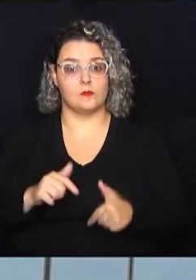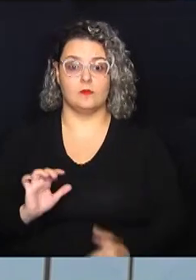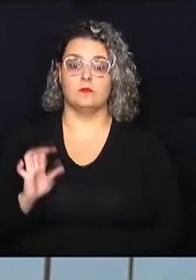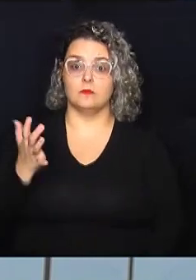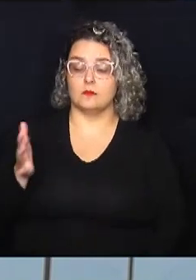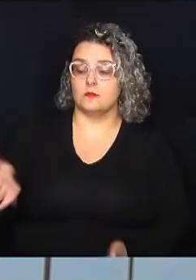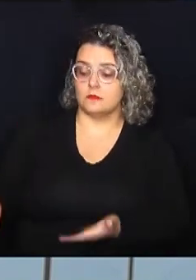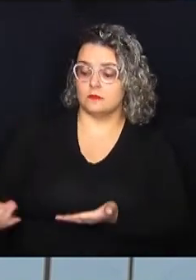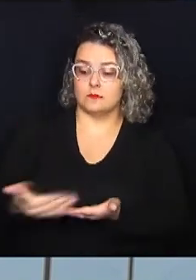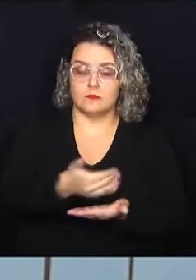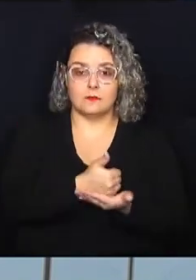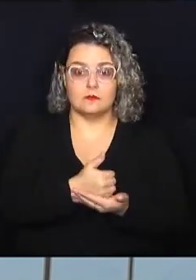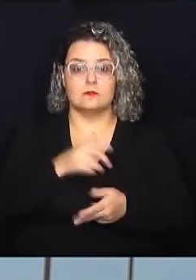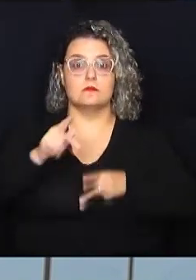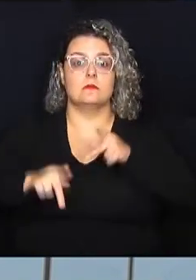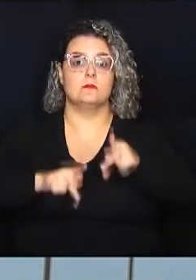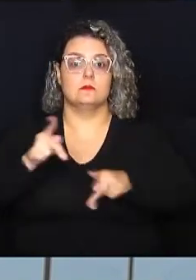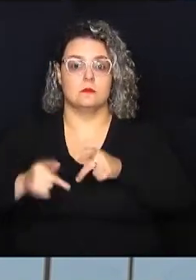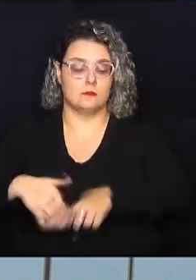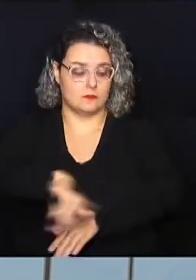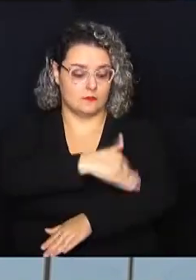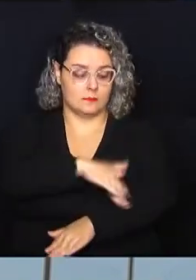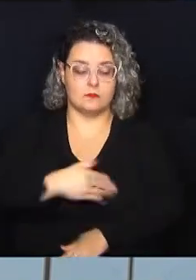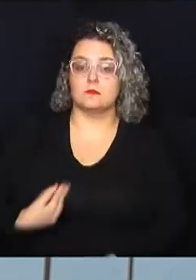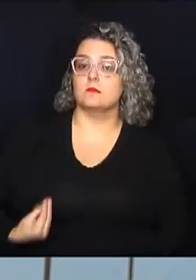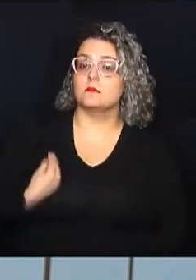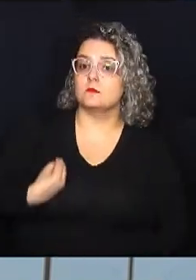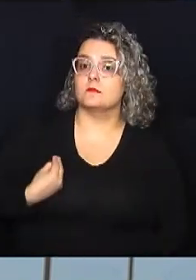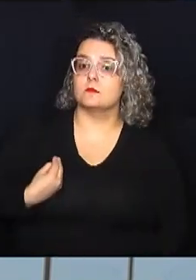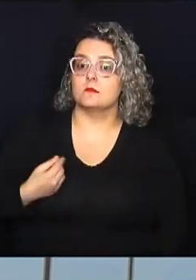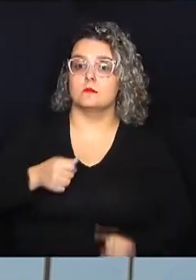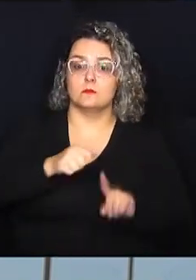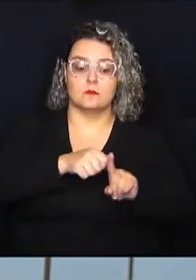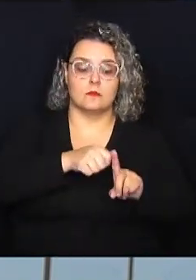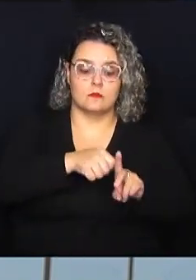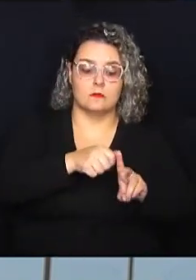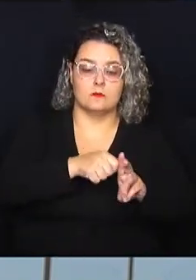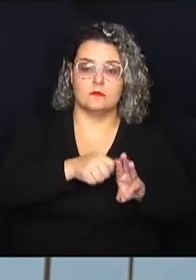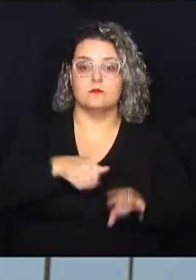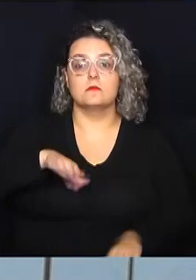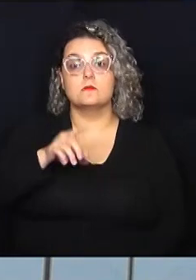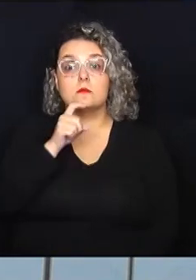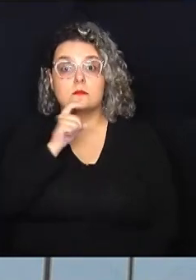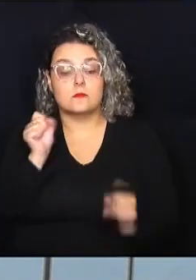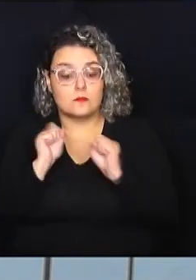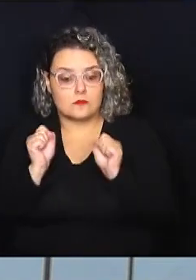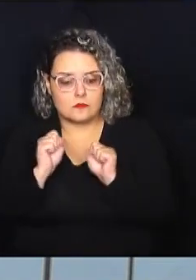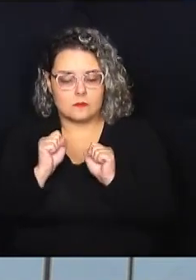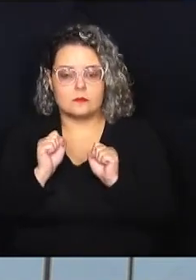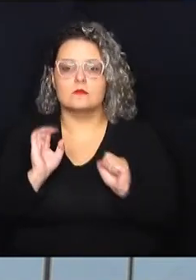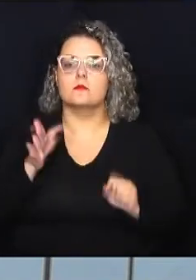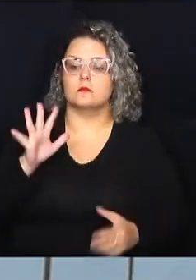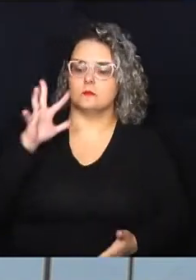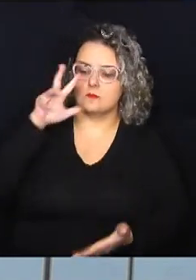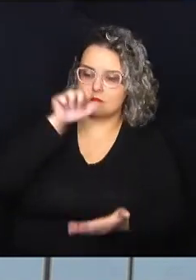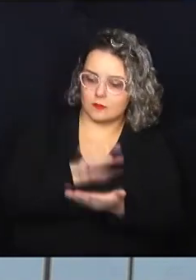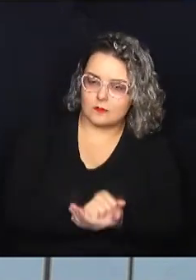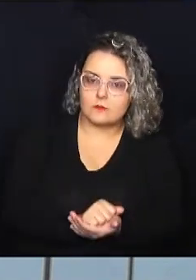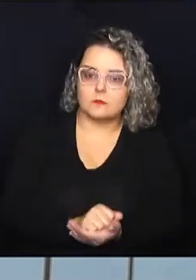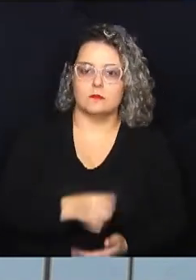o acolhimento da população em situação de rua durante os meses mais frios e já contabiliza